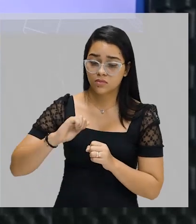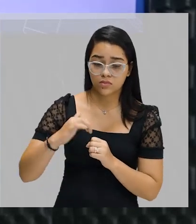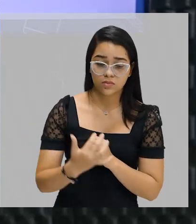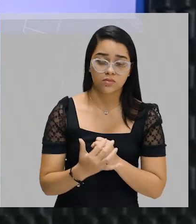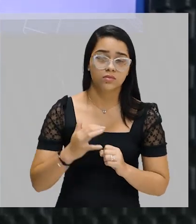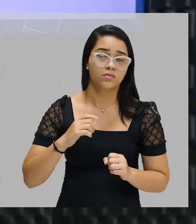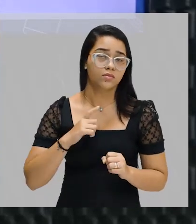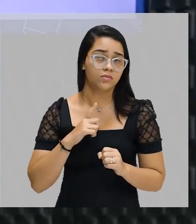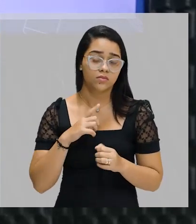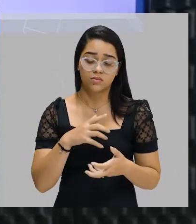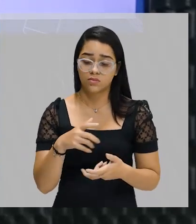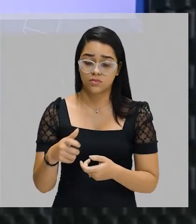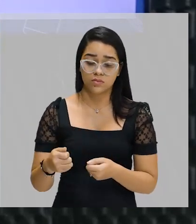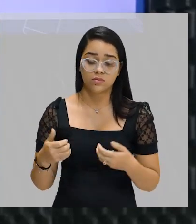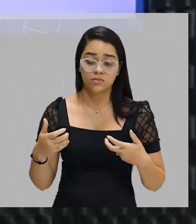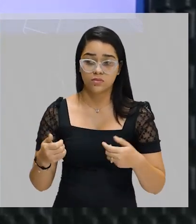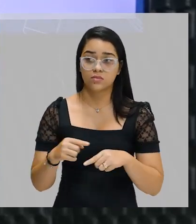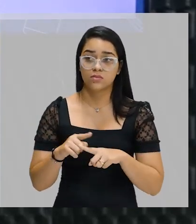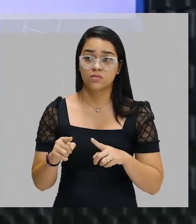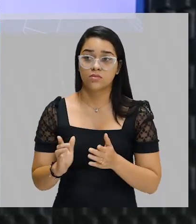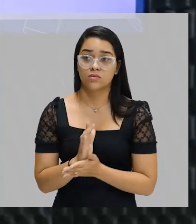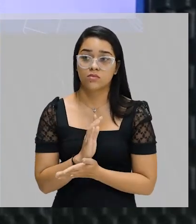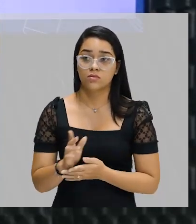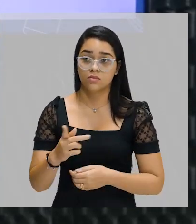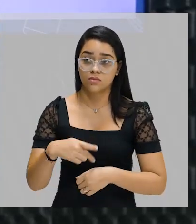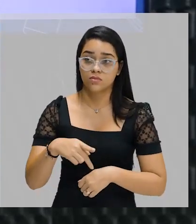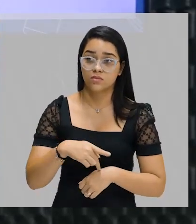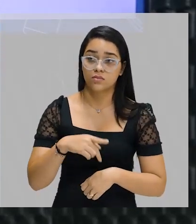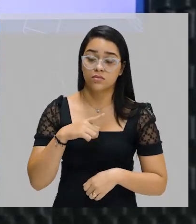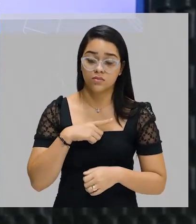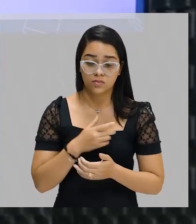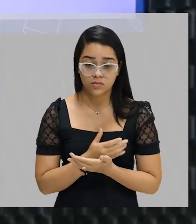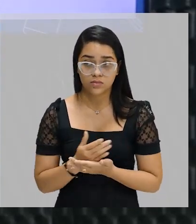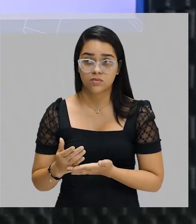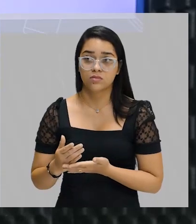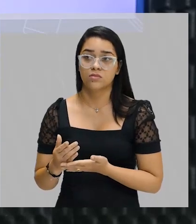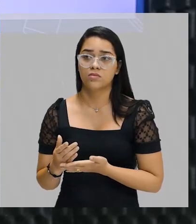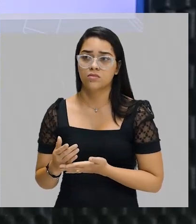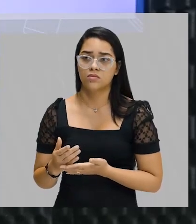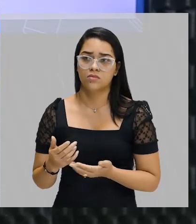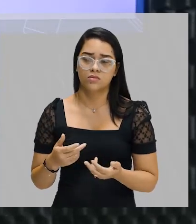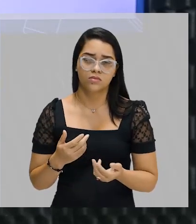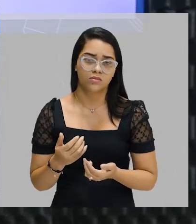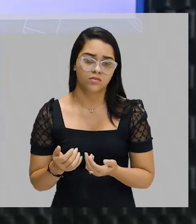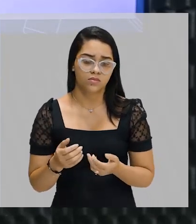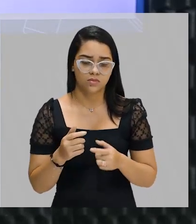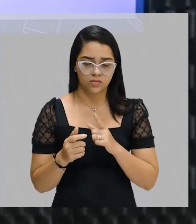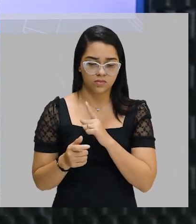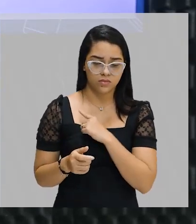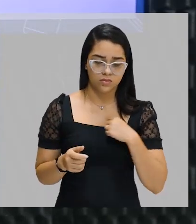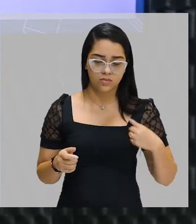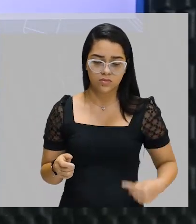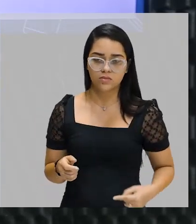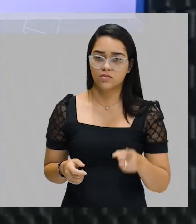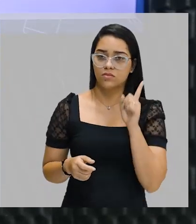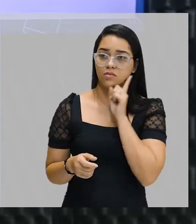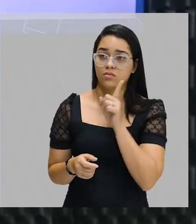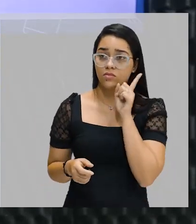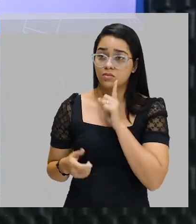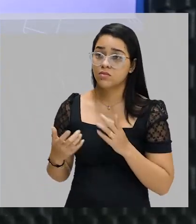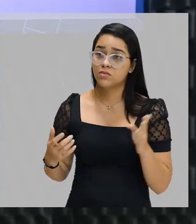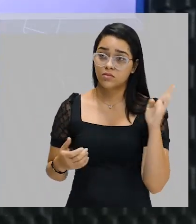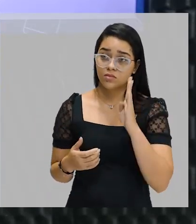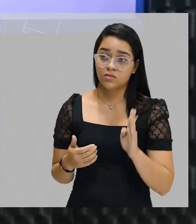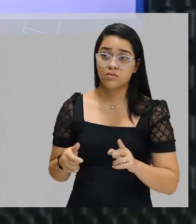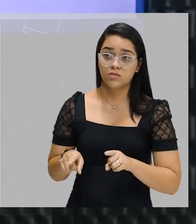que atingiu ao mundo todo, mas alguns países tiveram uma recuperação inicial à frente, países como, por exemplo, a China, como os Estados Unidos, e o Brasil,